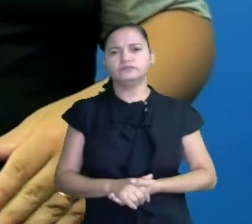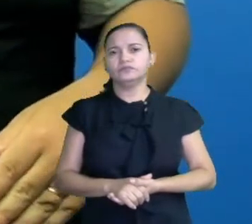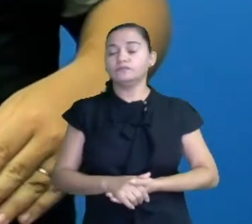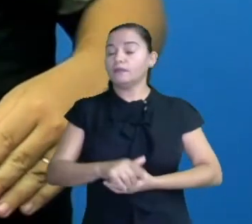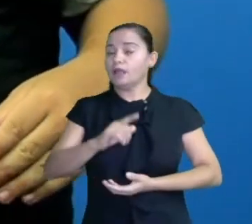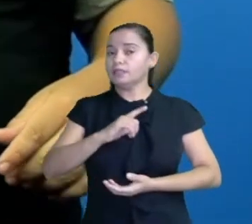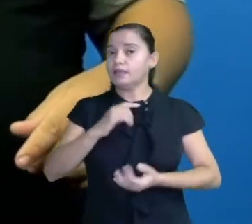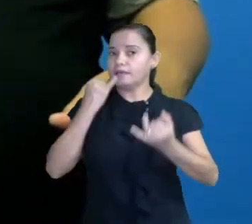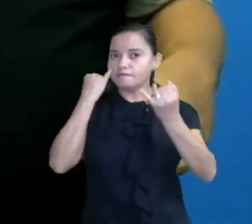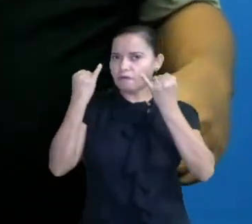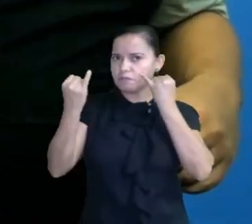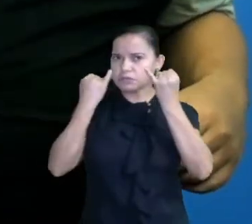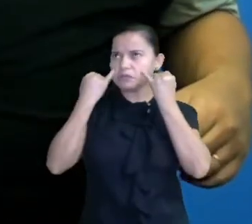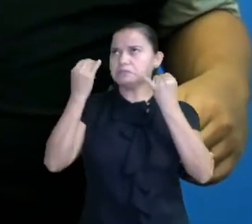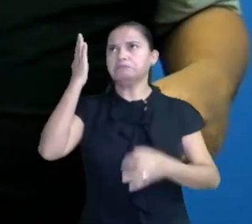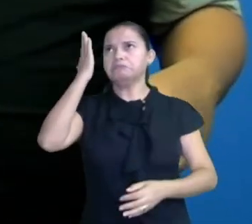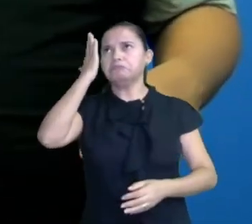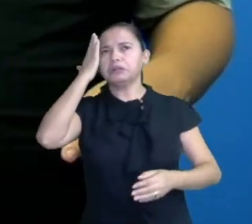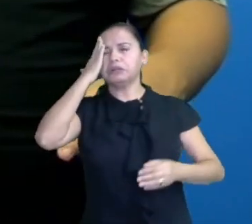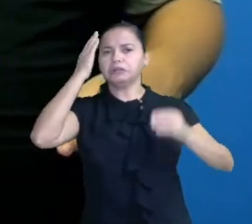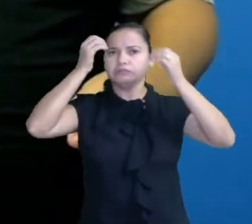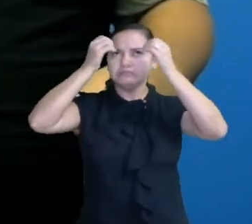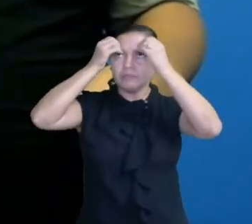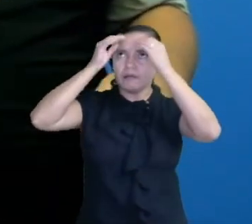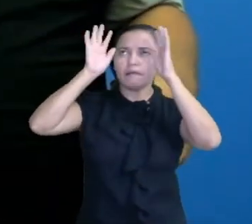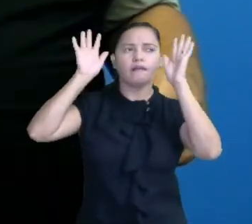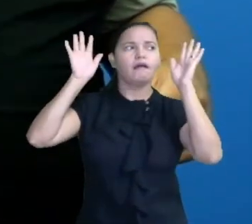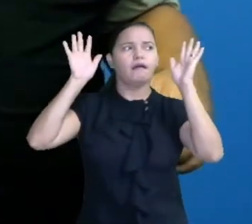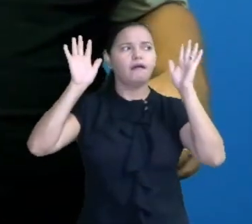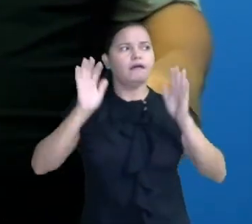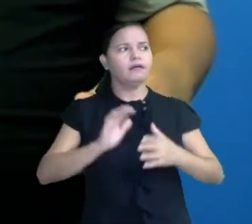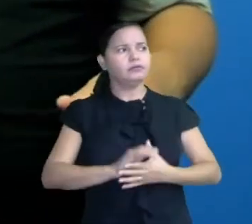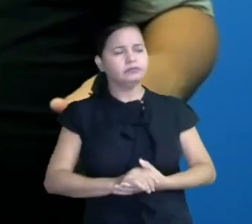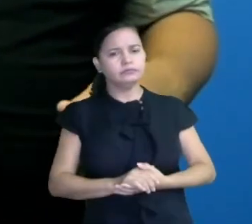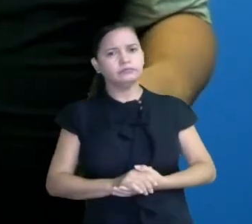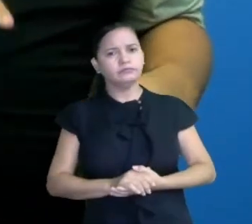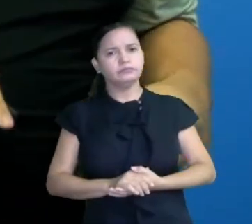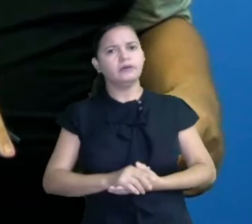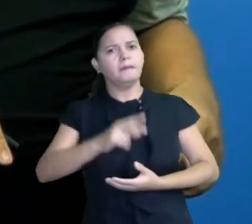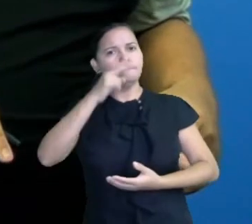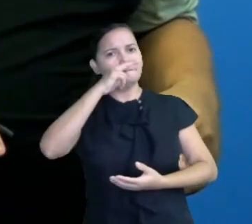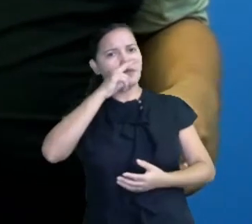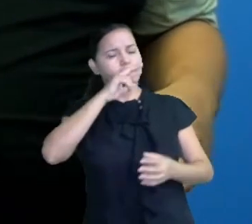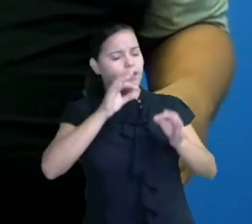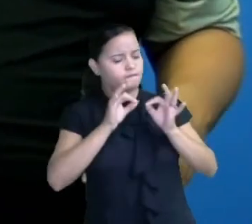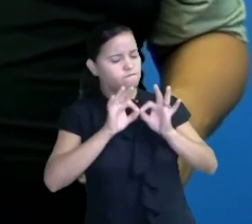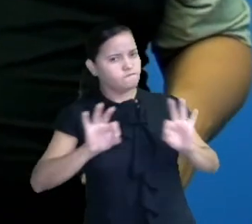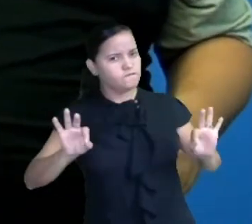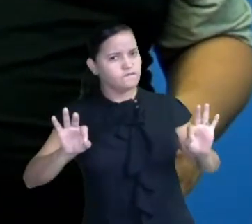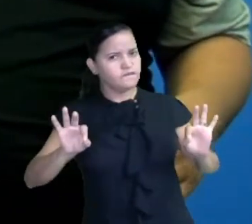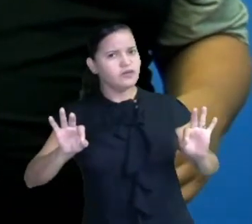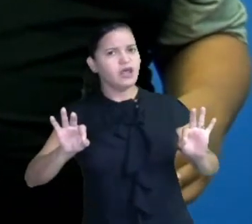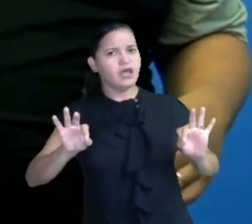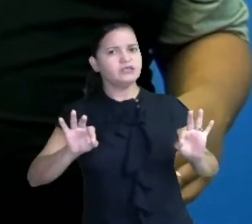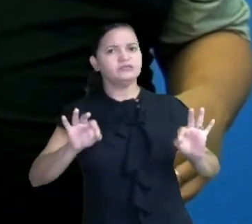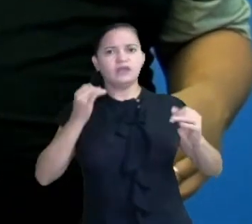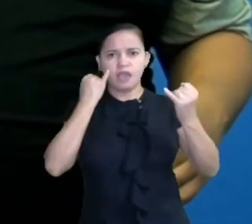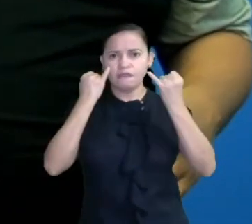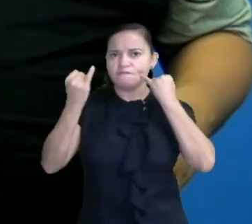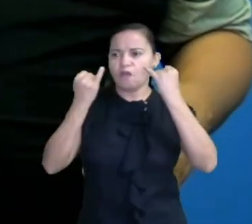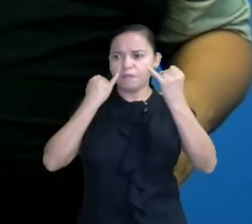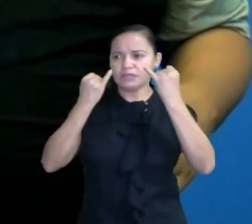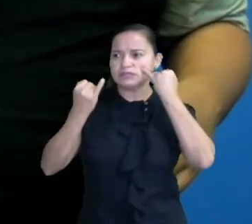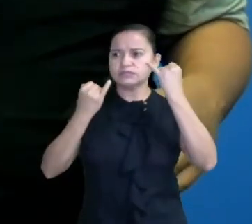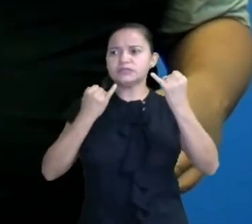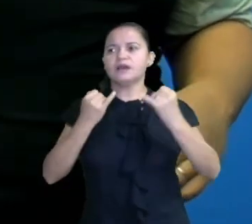Outra informação, podendo ser também, gente, numa mesma frase, está também contida uma informação implícita.